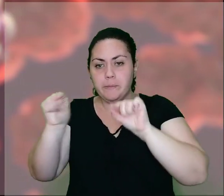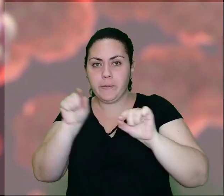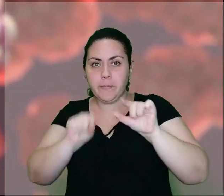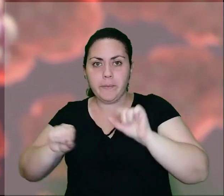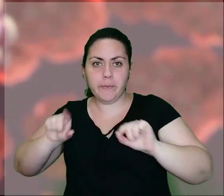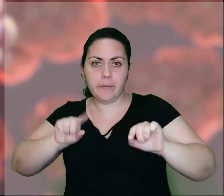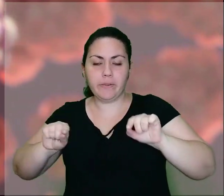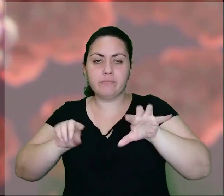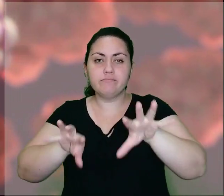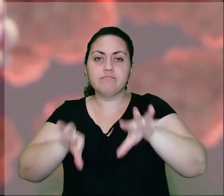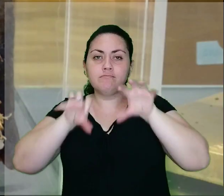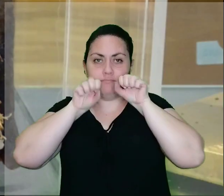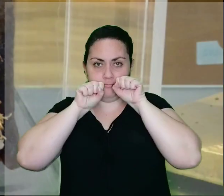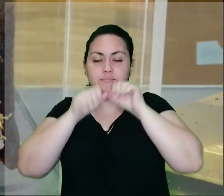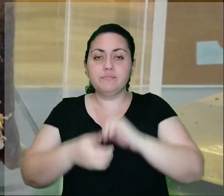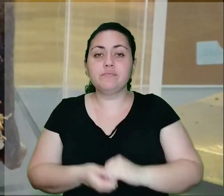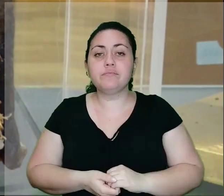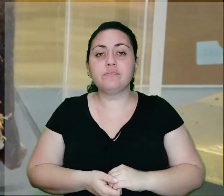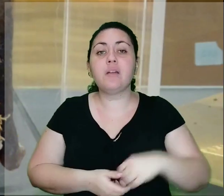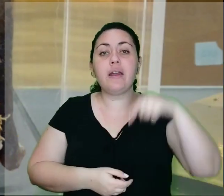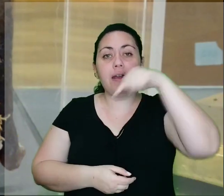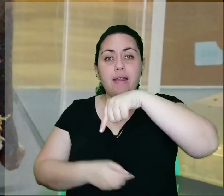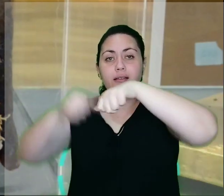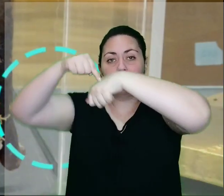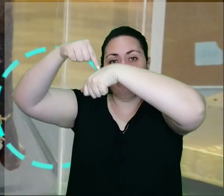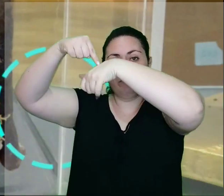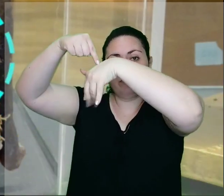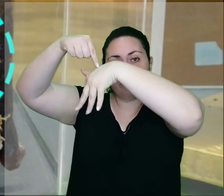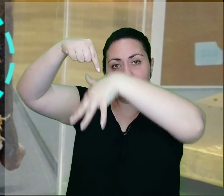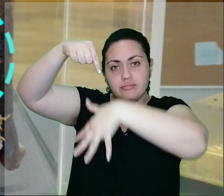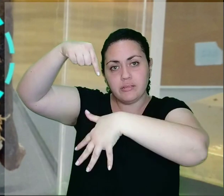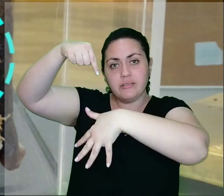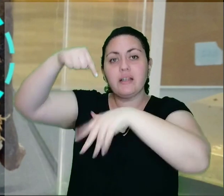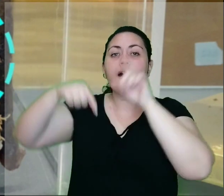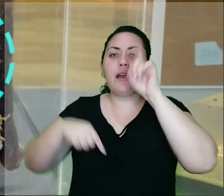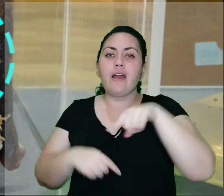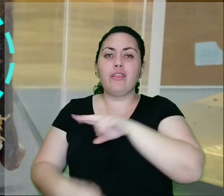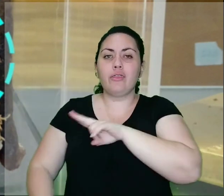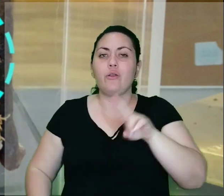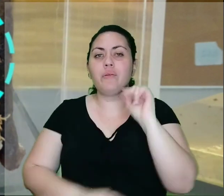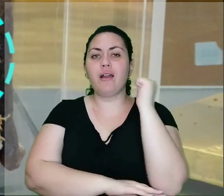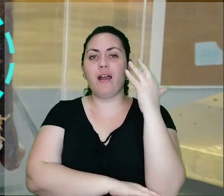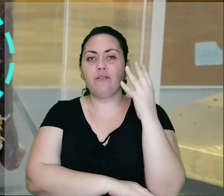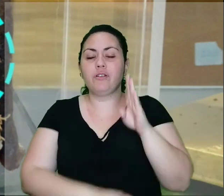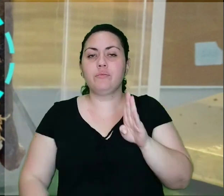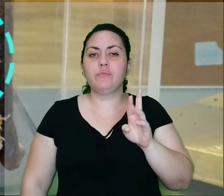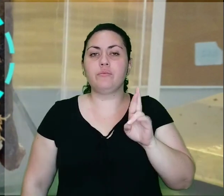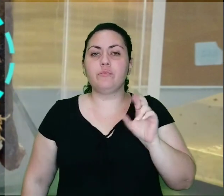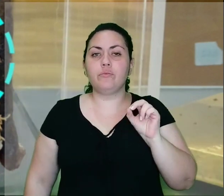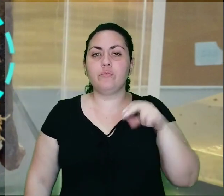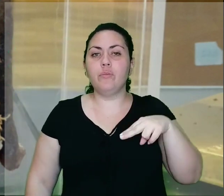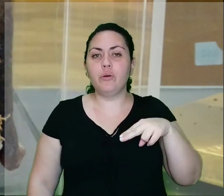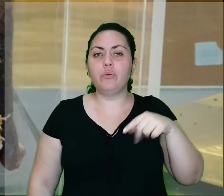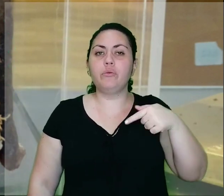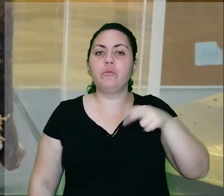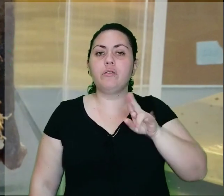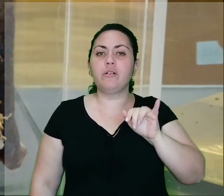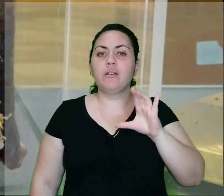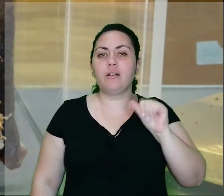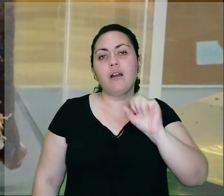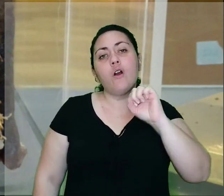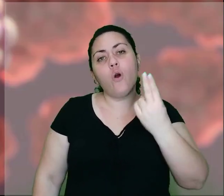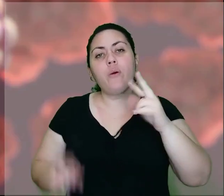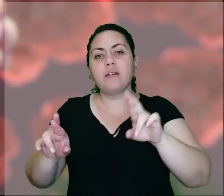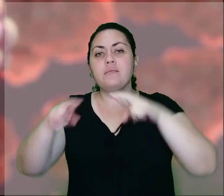alvéolos pulmonares. O conjunto altamente ramificado de bronquíolos é a árvore brônquica ou árvore